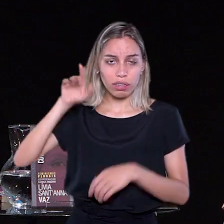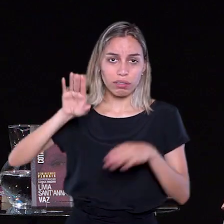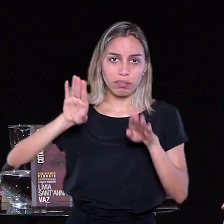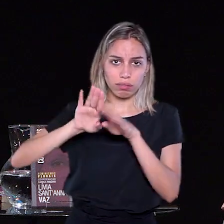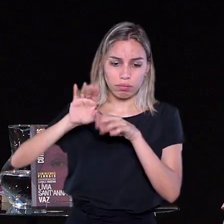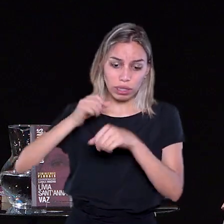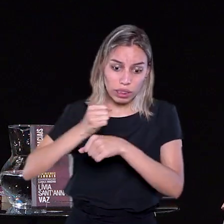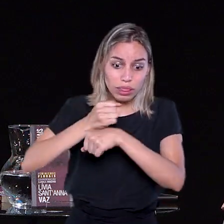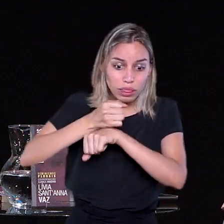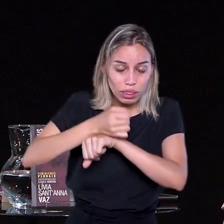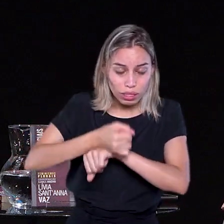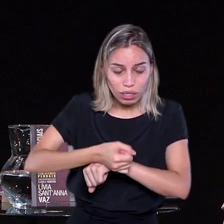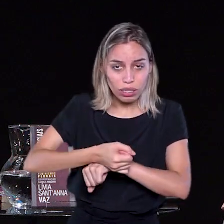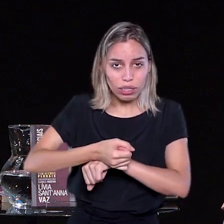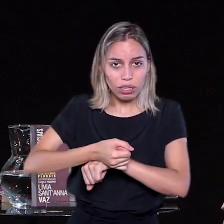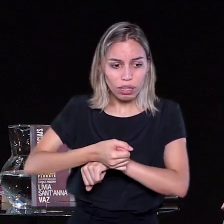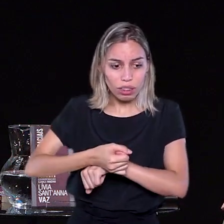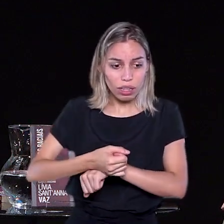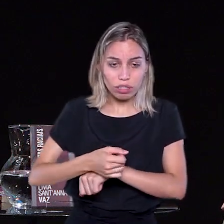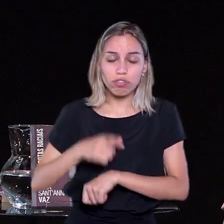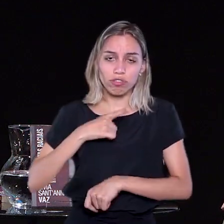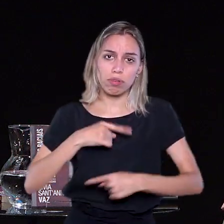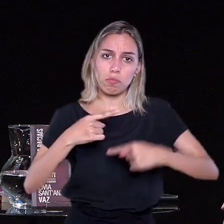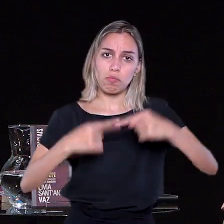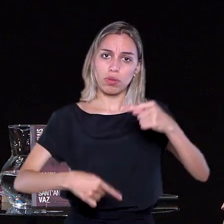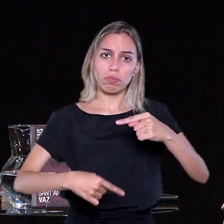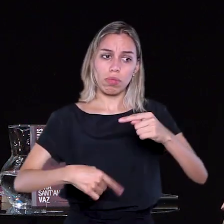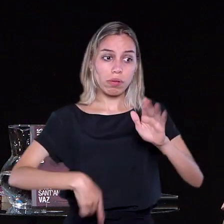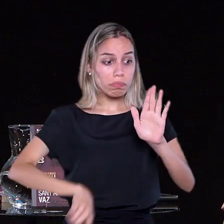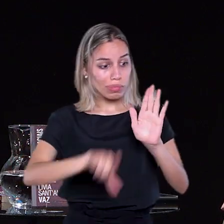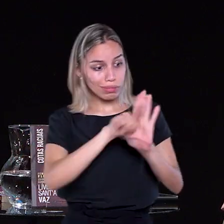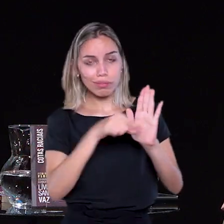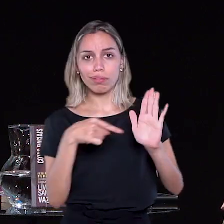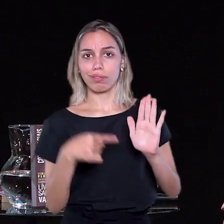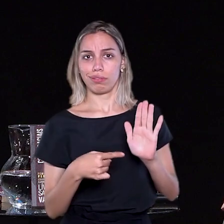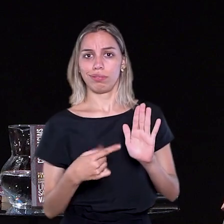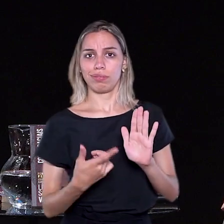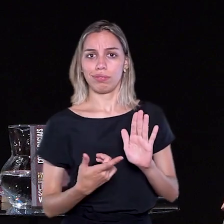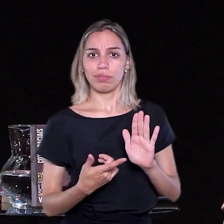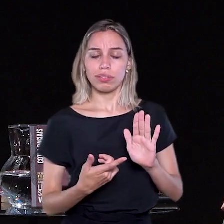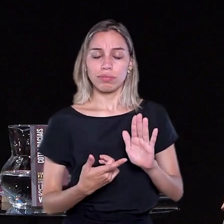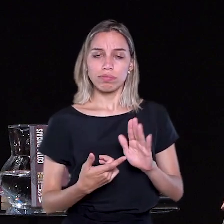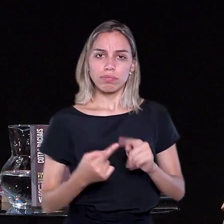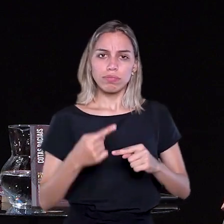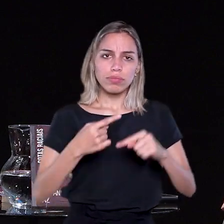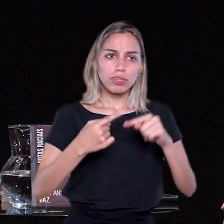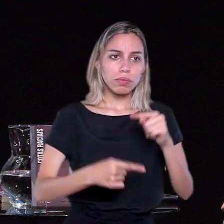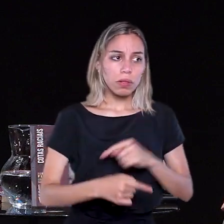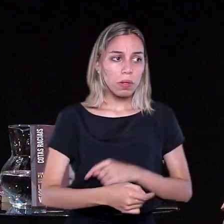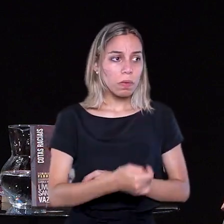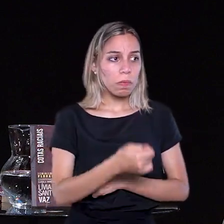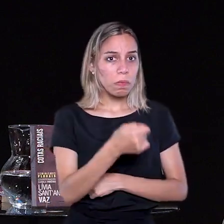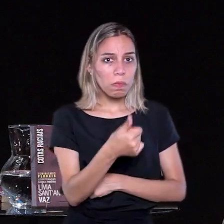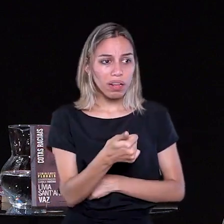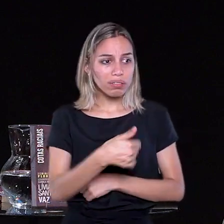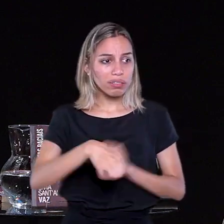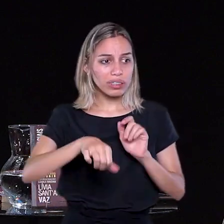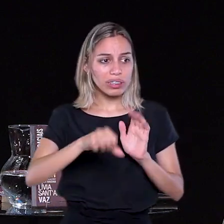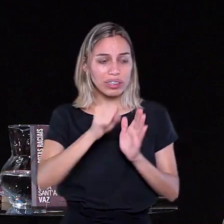libertas, sofreram proibição legal. Então, esse tipo de restrição e ou proibição, Afonso, vai durar quase o século